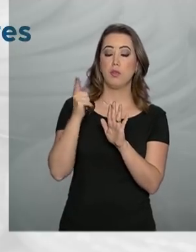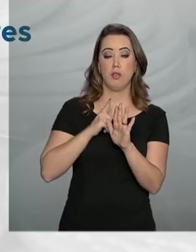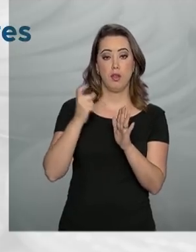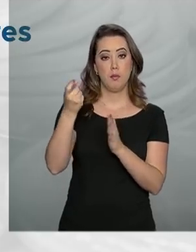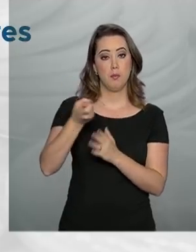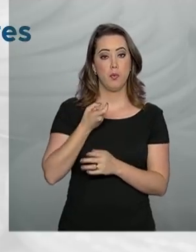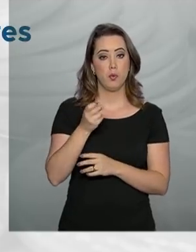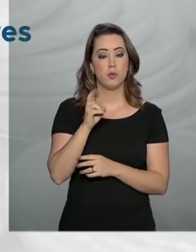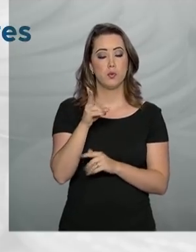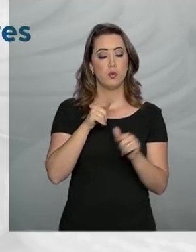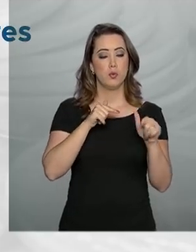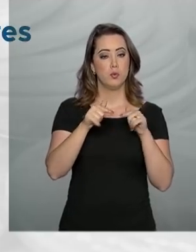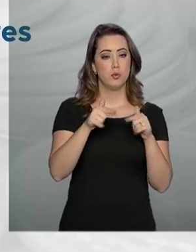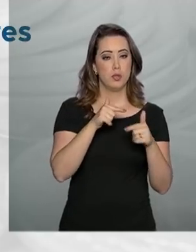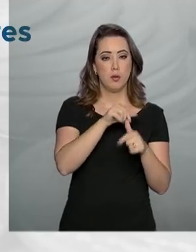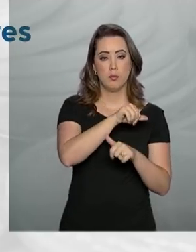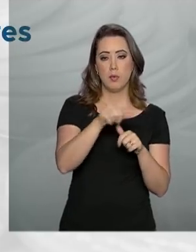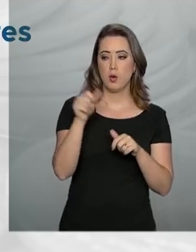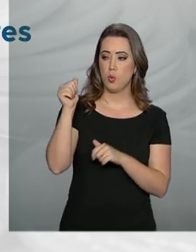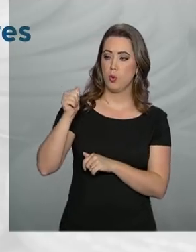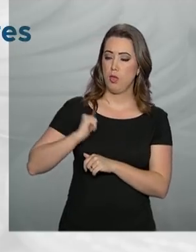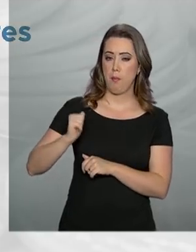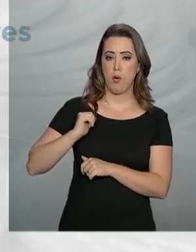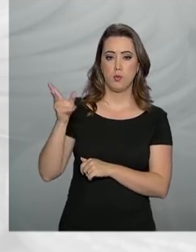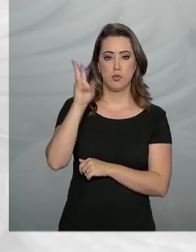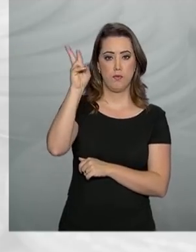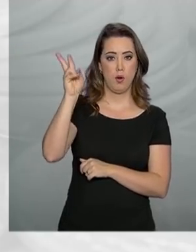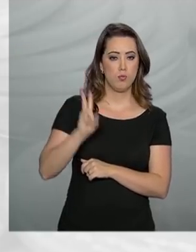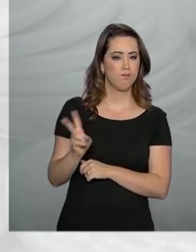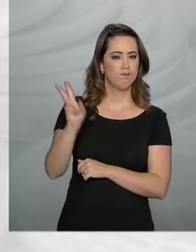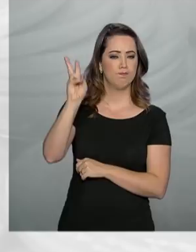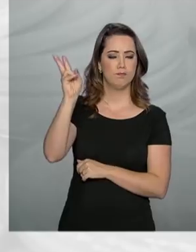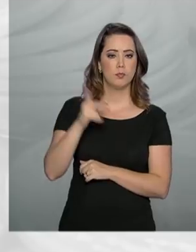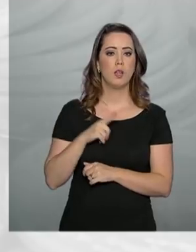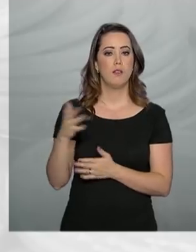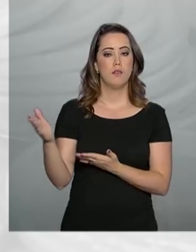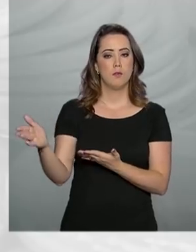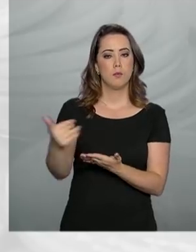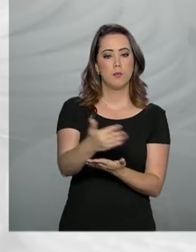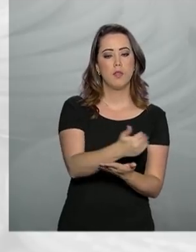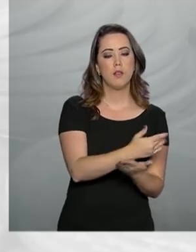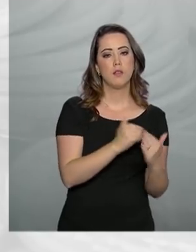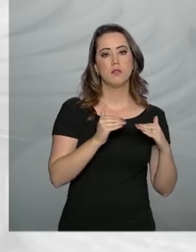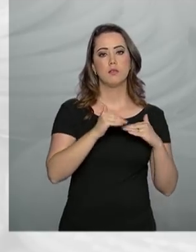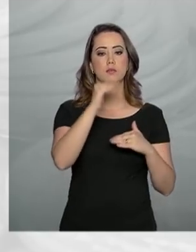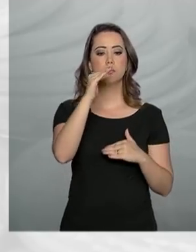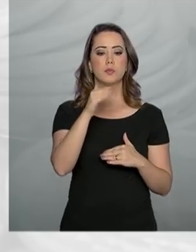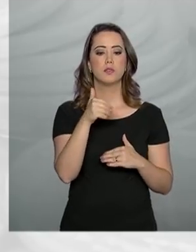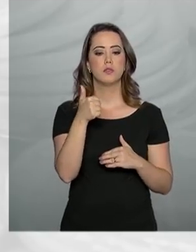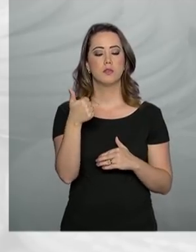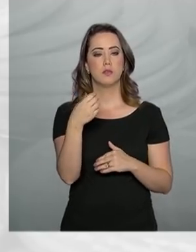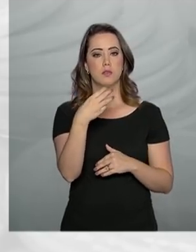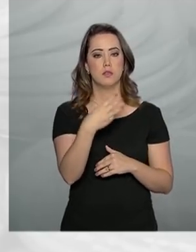tributação ou fez operações na Bolsa de Valores. Teve receita bruta superior a